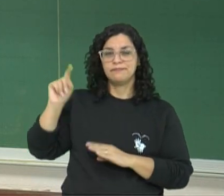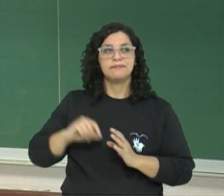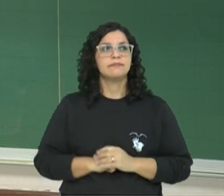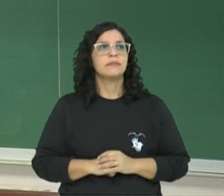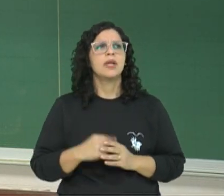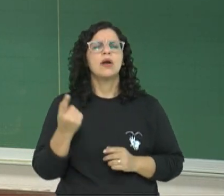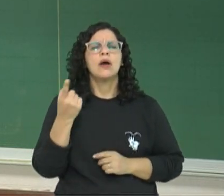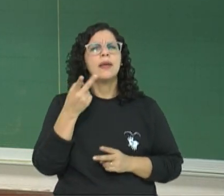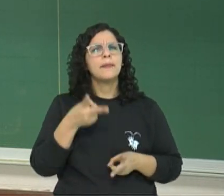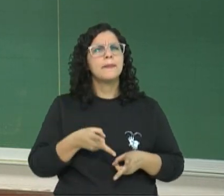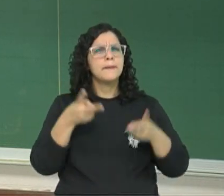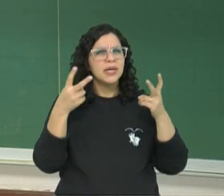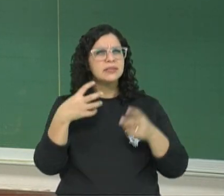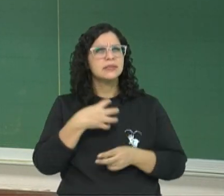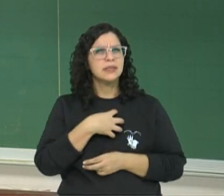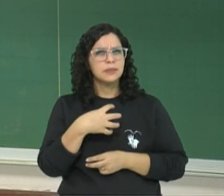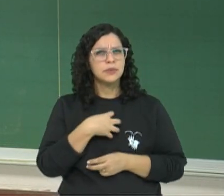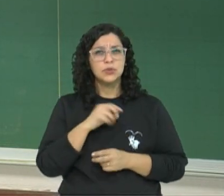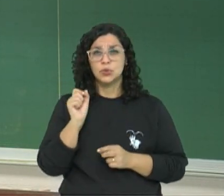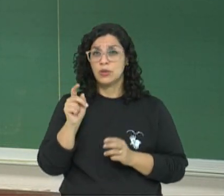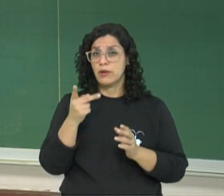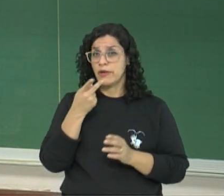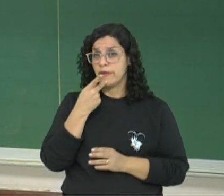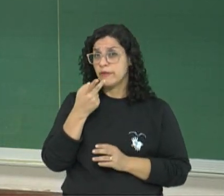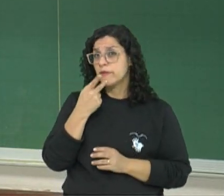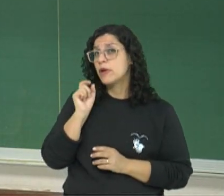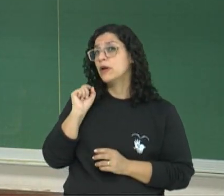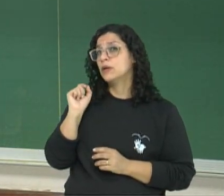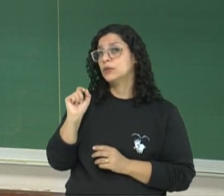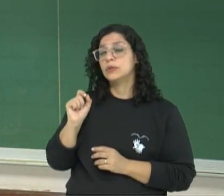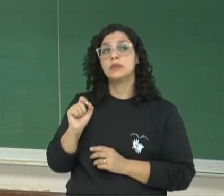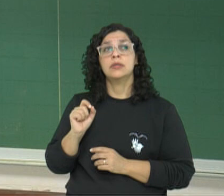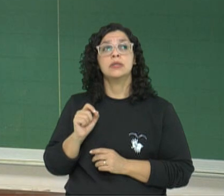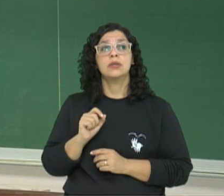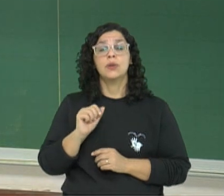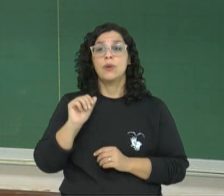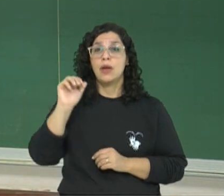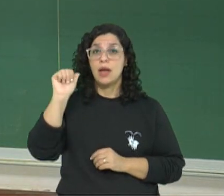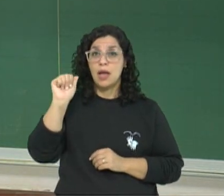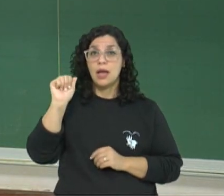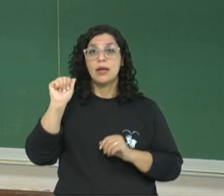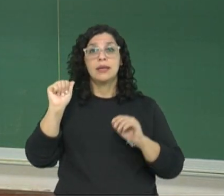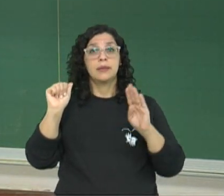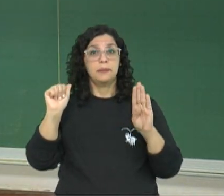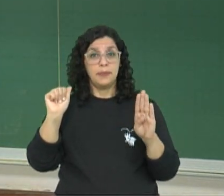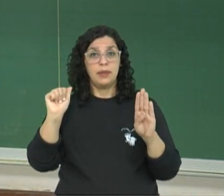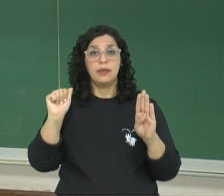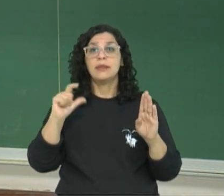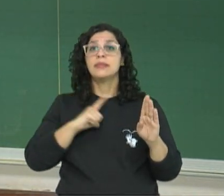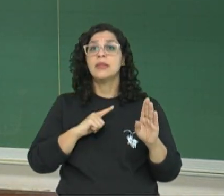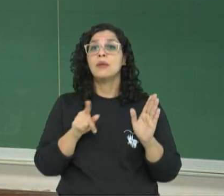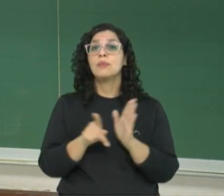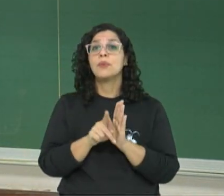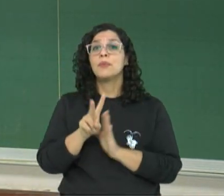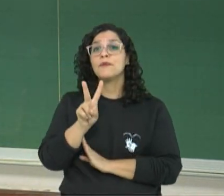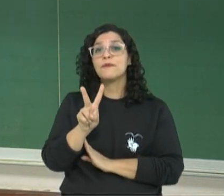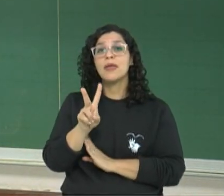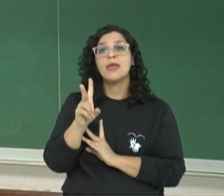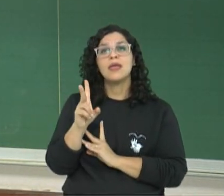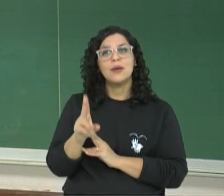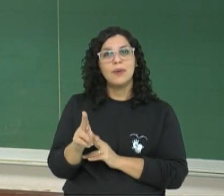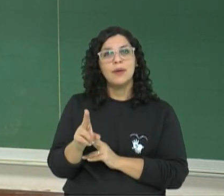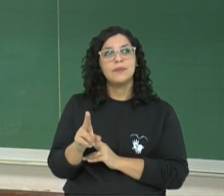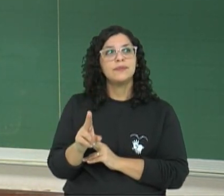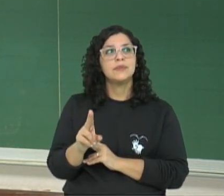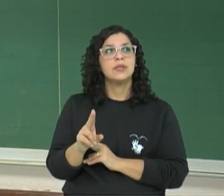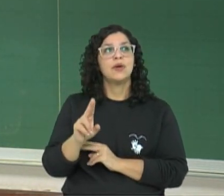A grande sacada do exercício é que ele falou que o líquido A e o B, eles têm o mesmo volume.